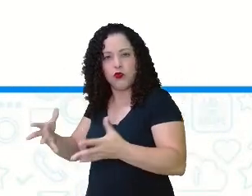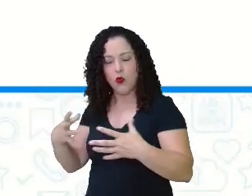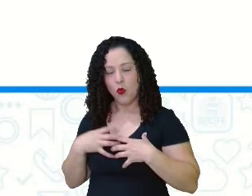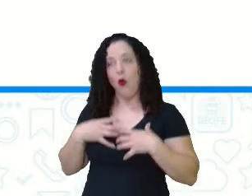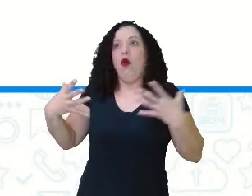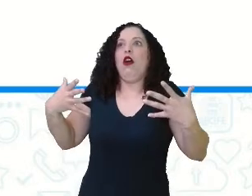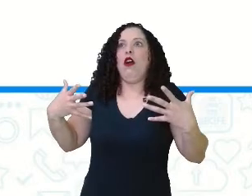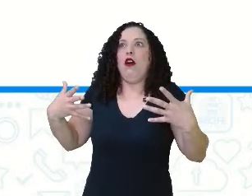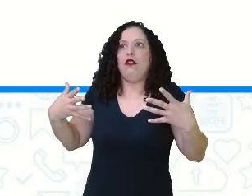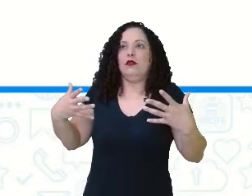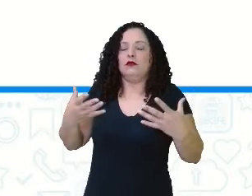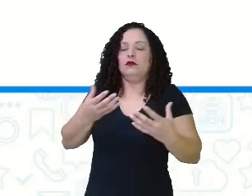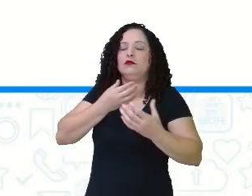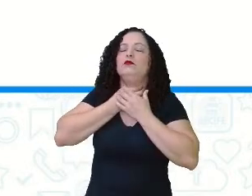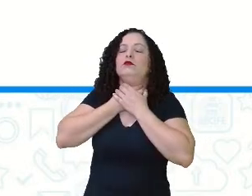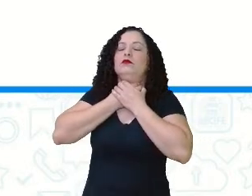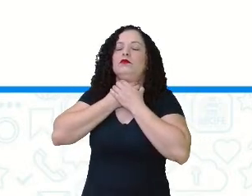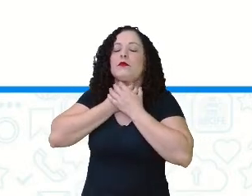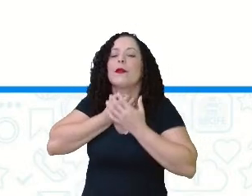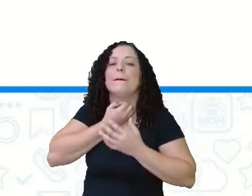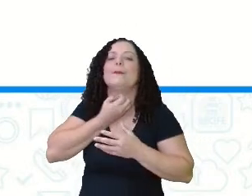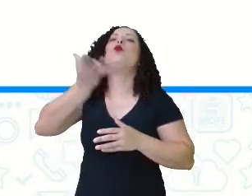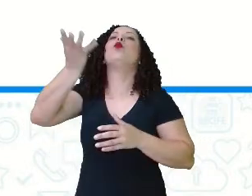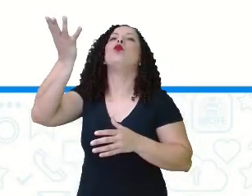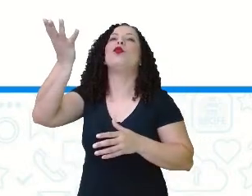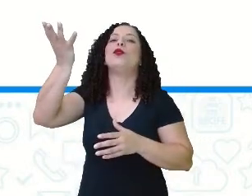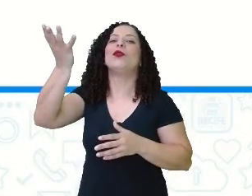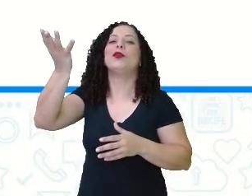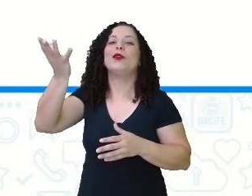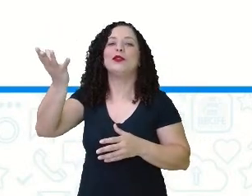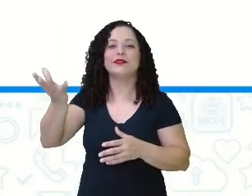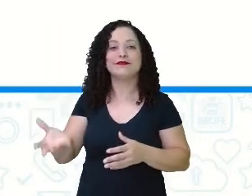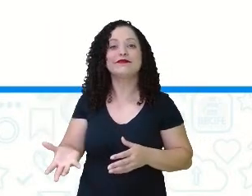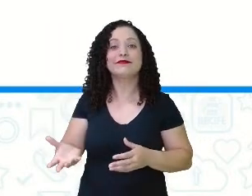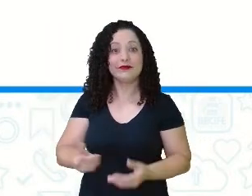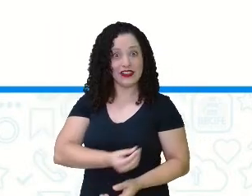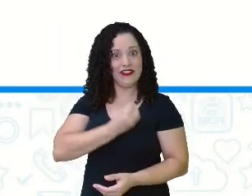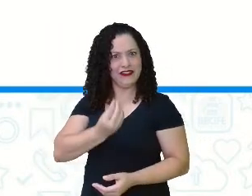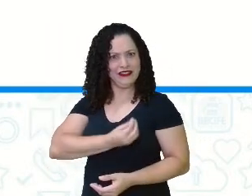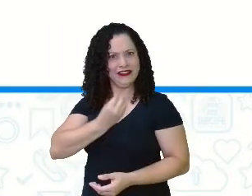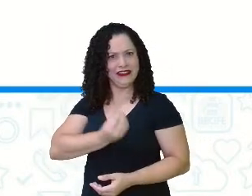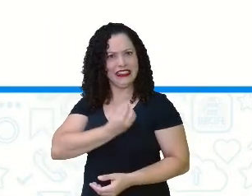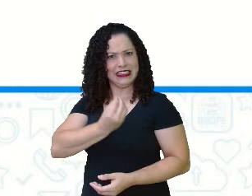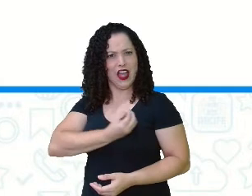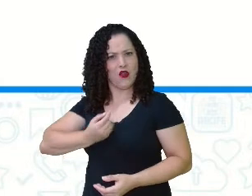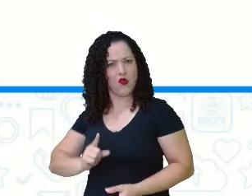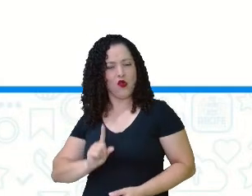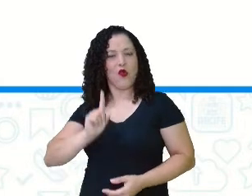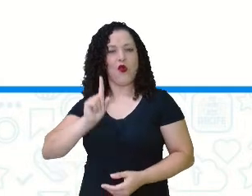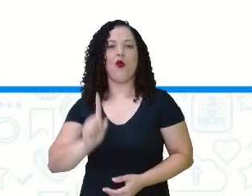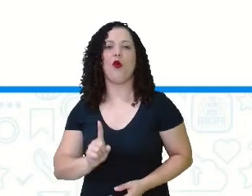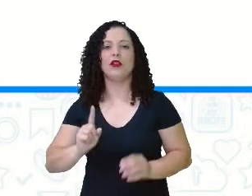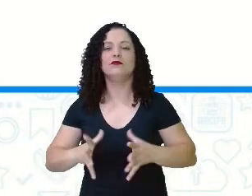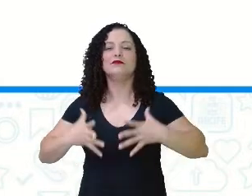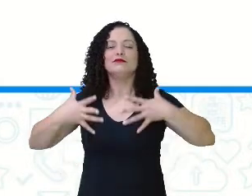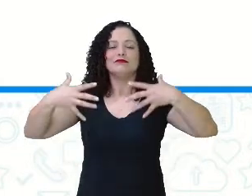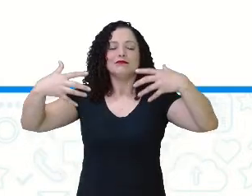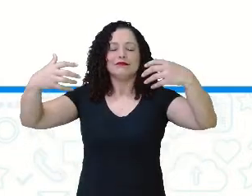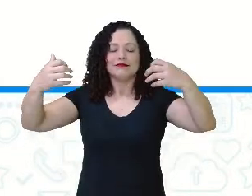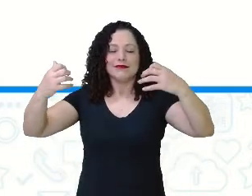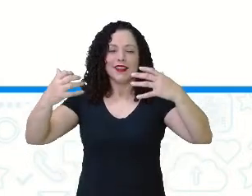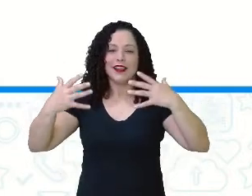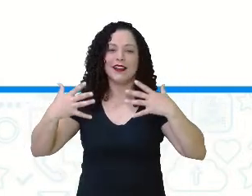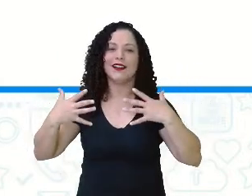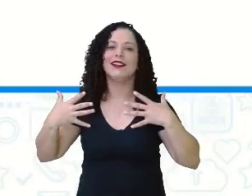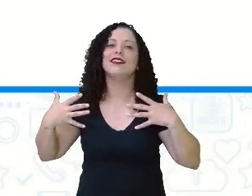solavanco e o pedaço de maçã se desprendeu de sua garganta. Assim, voltou a respirar. Veja que eu dei